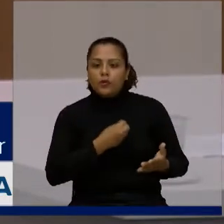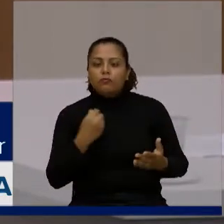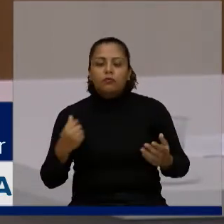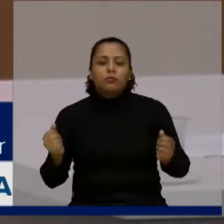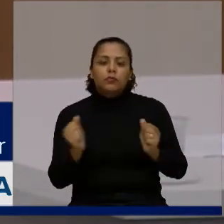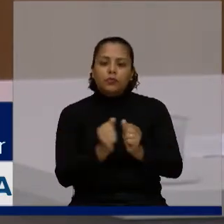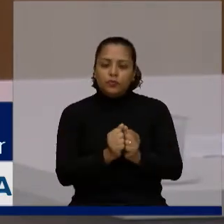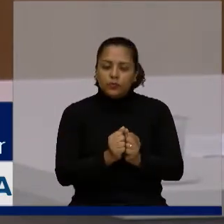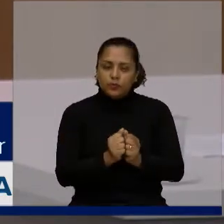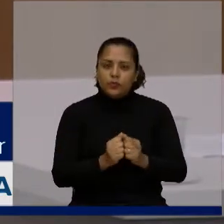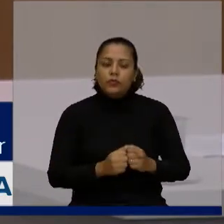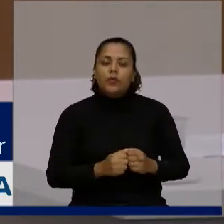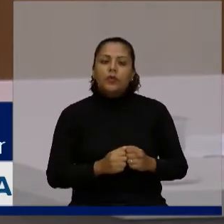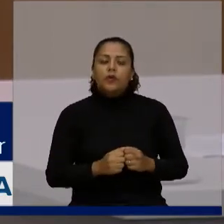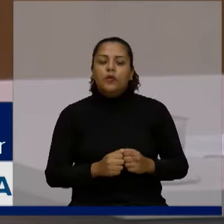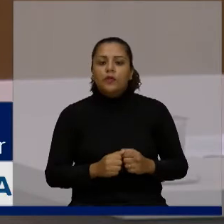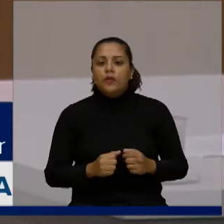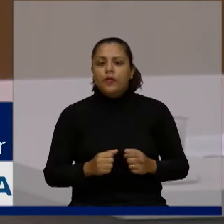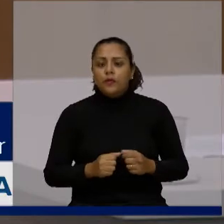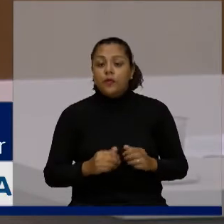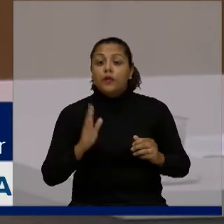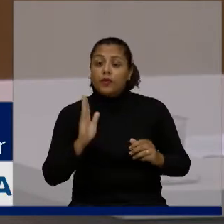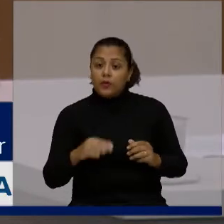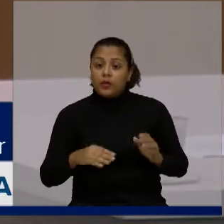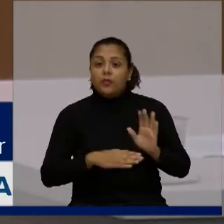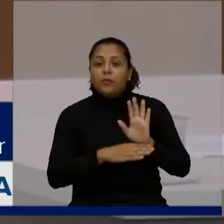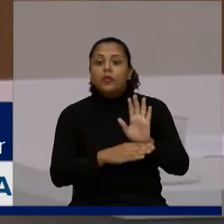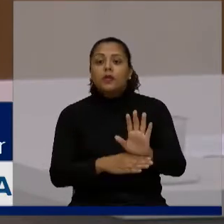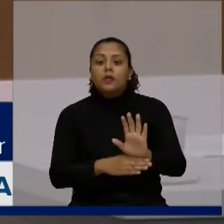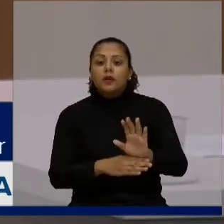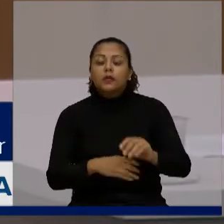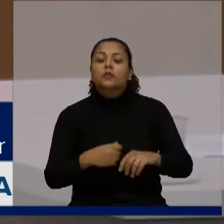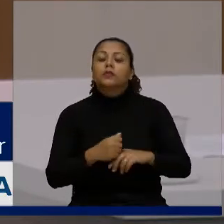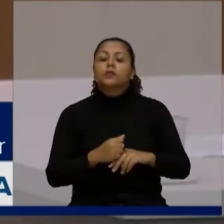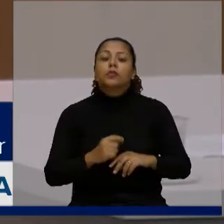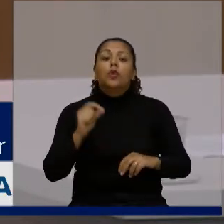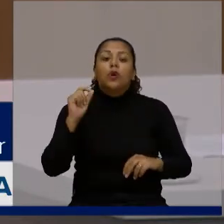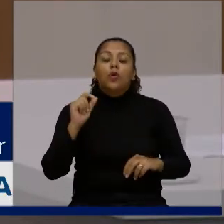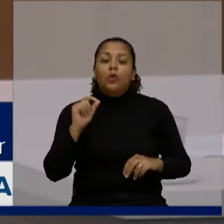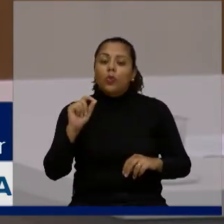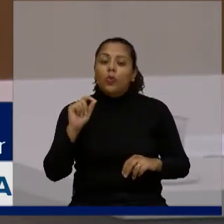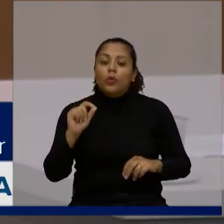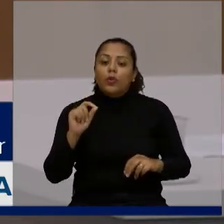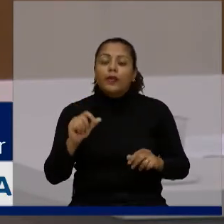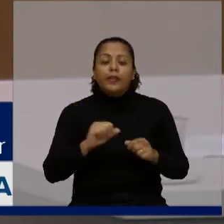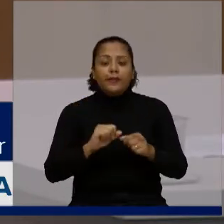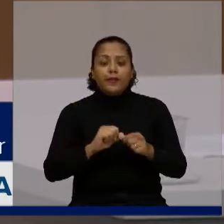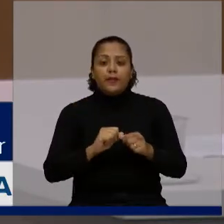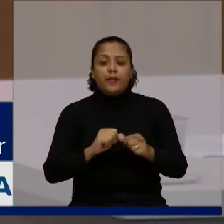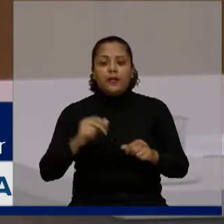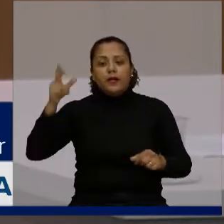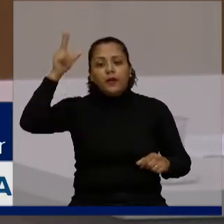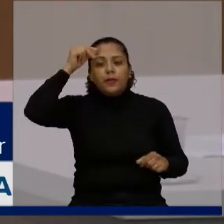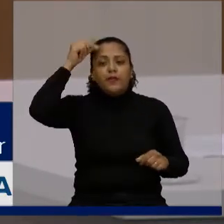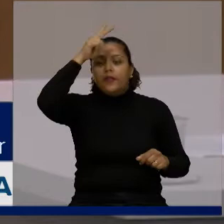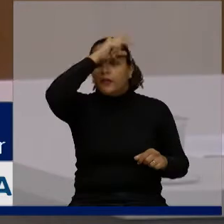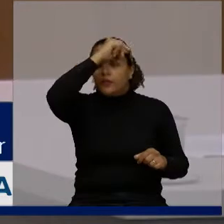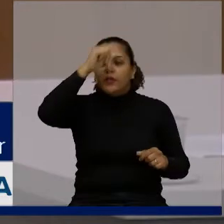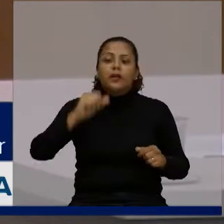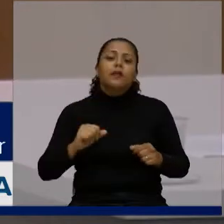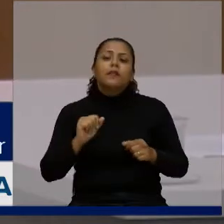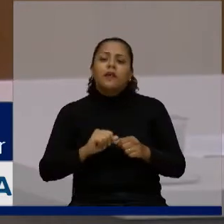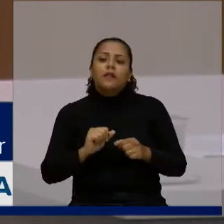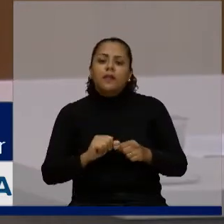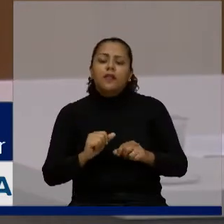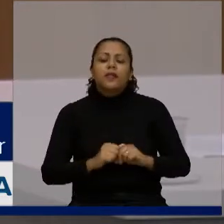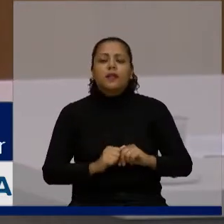a diferença, né? Já apresentando ações que a Prefeitura, através da Secretaria de Apoio ao Cidadão,